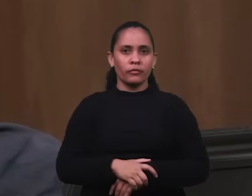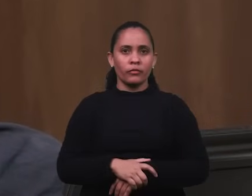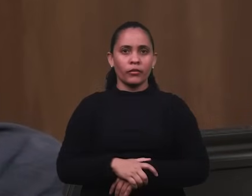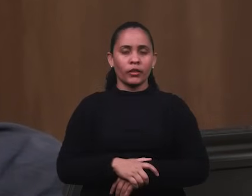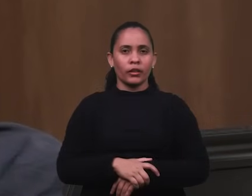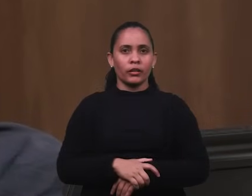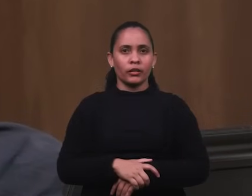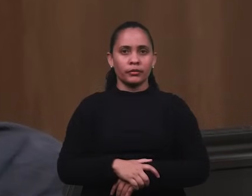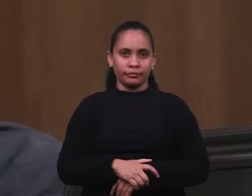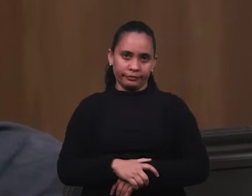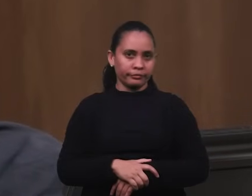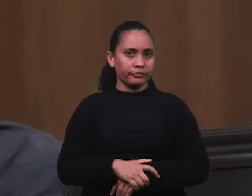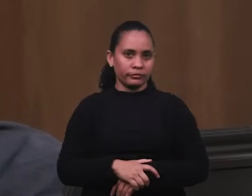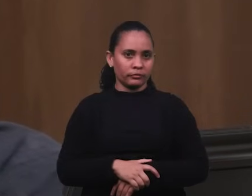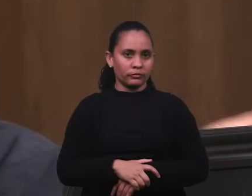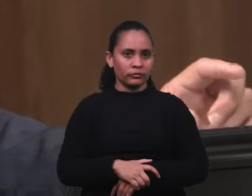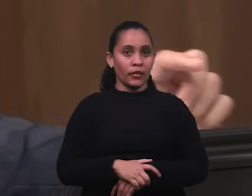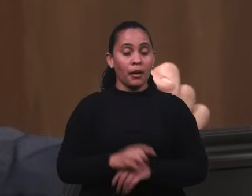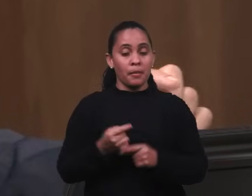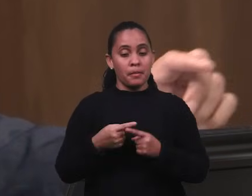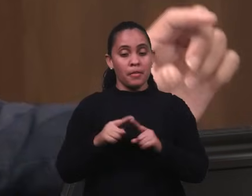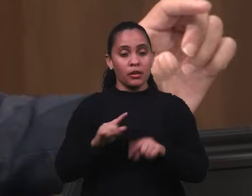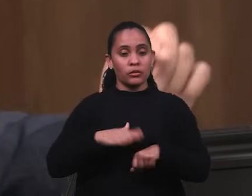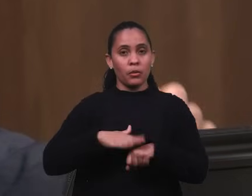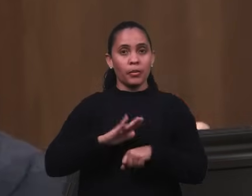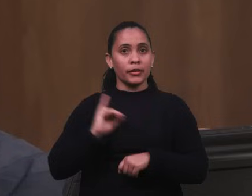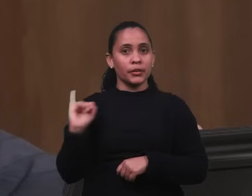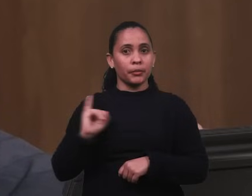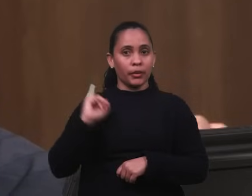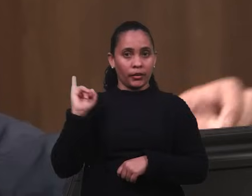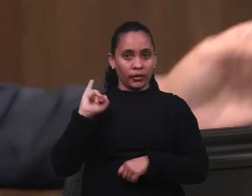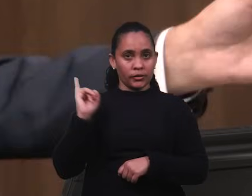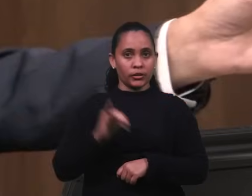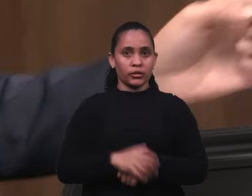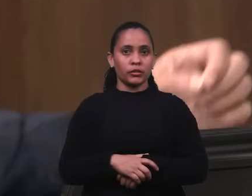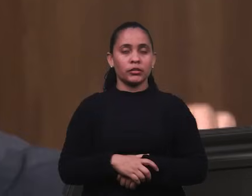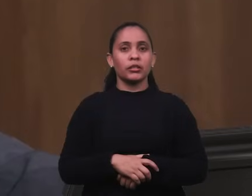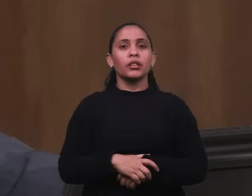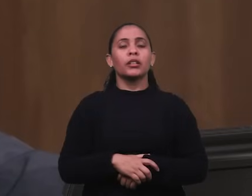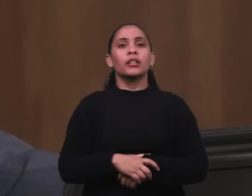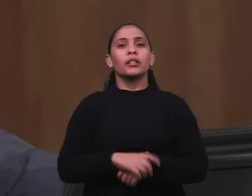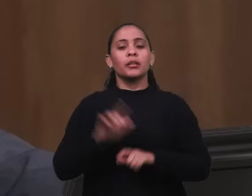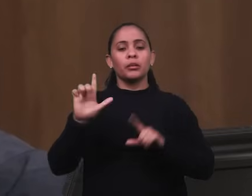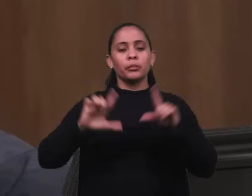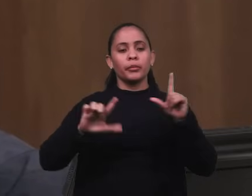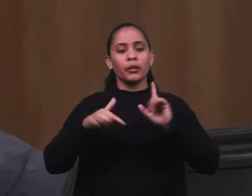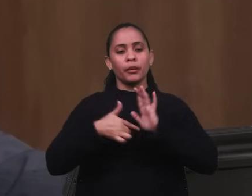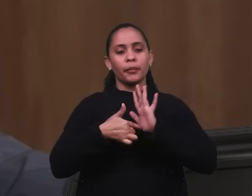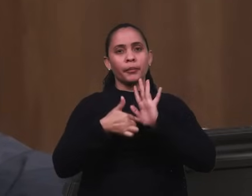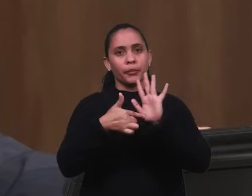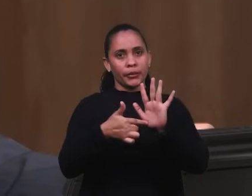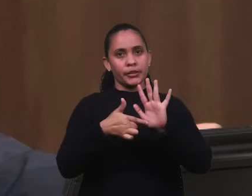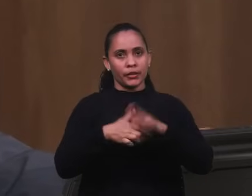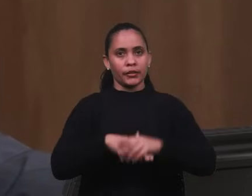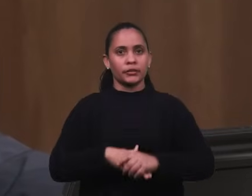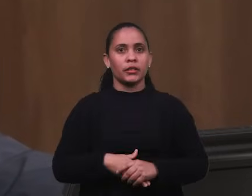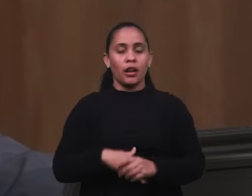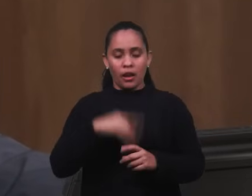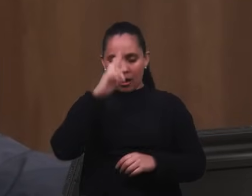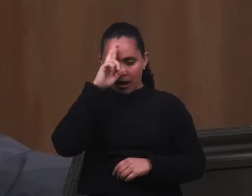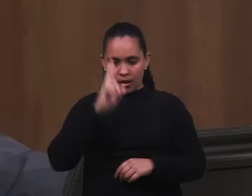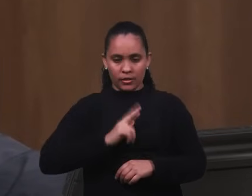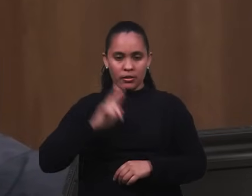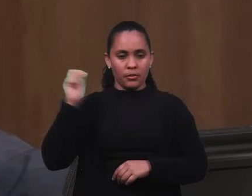teorias teológicas. Mas o mais importante de tudo, nós até vimos no episódio de integração de razão